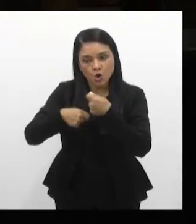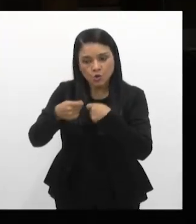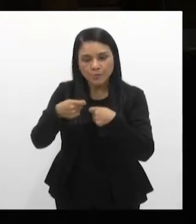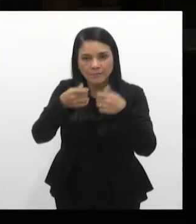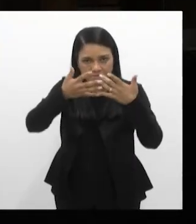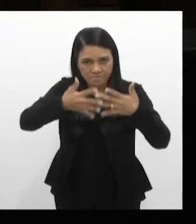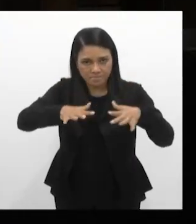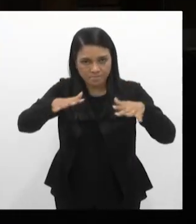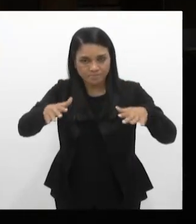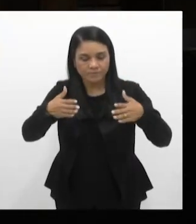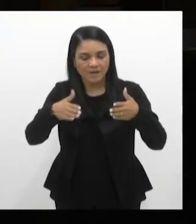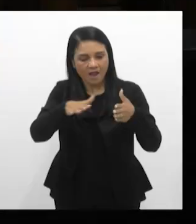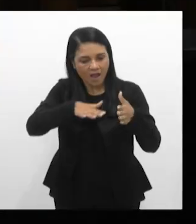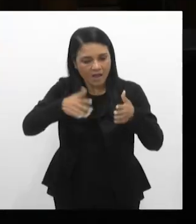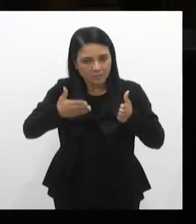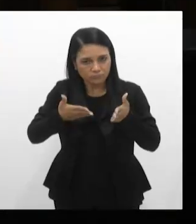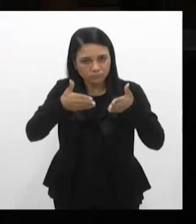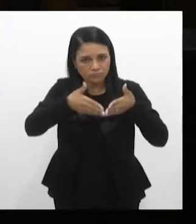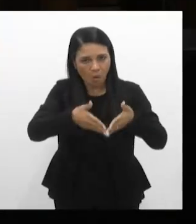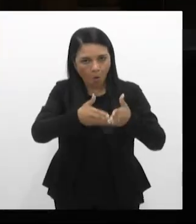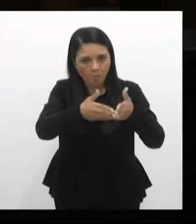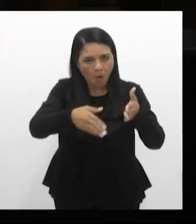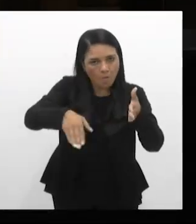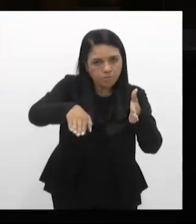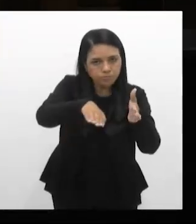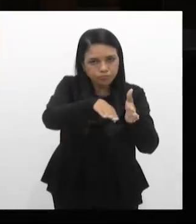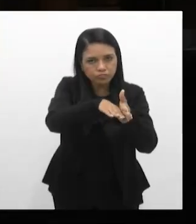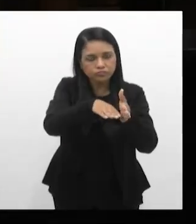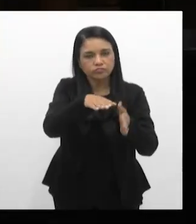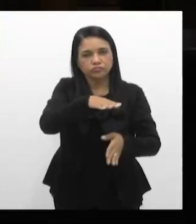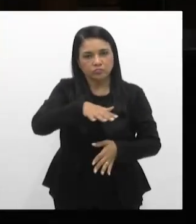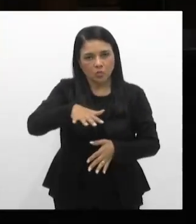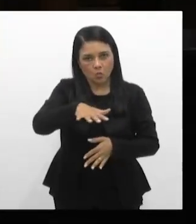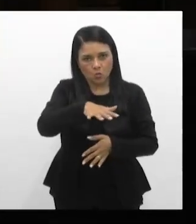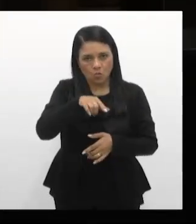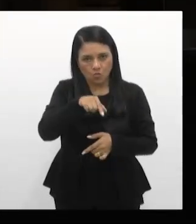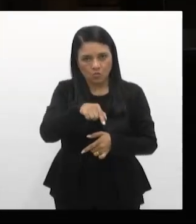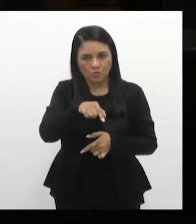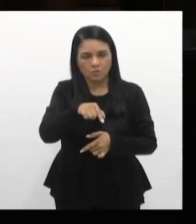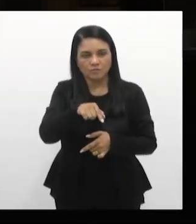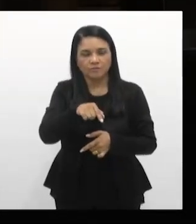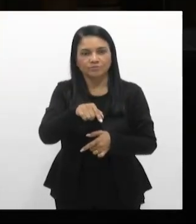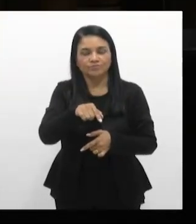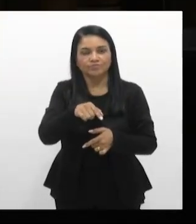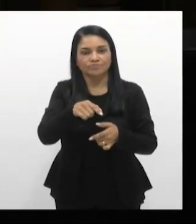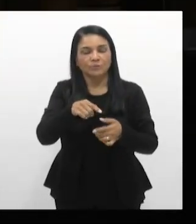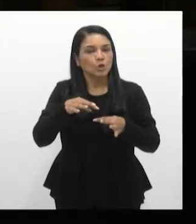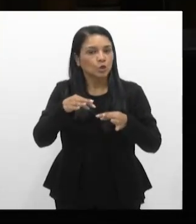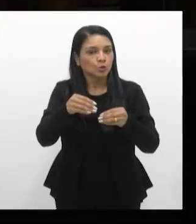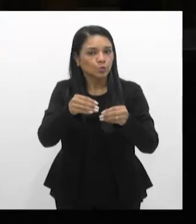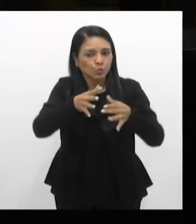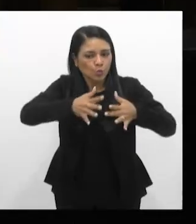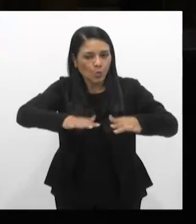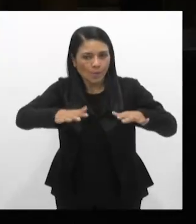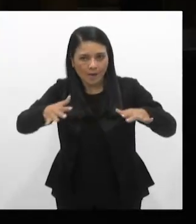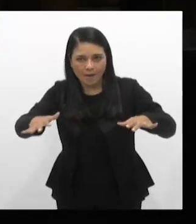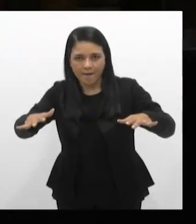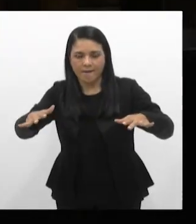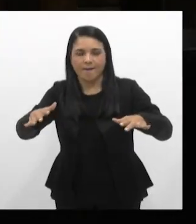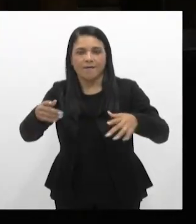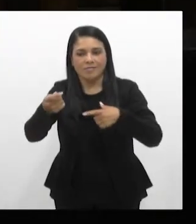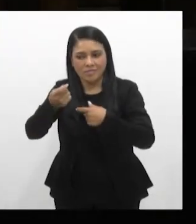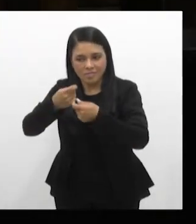área portuária, né, e tudo que vem do nosso mar e oceano,